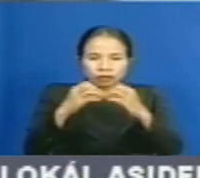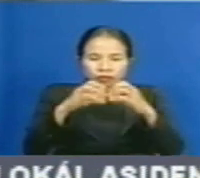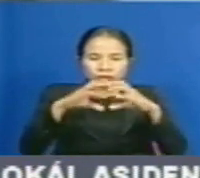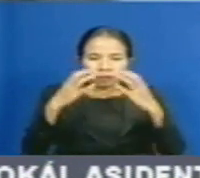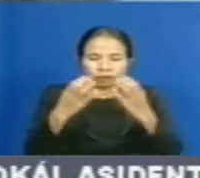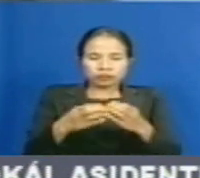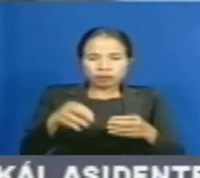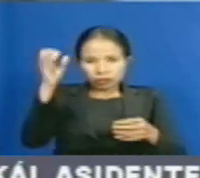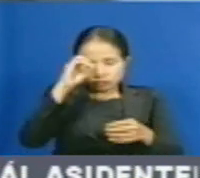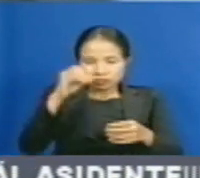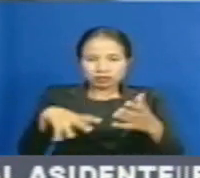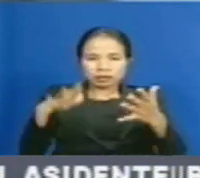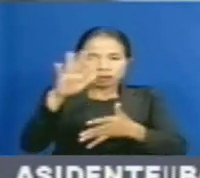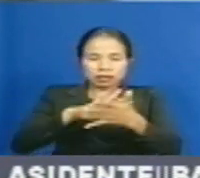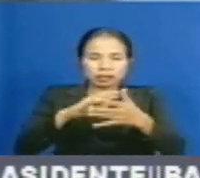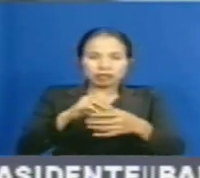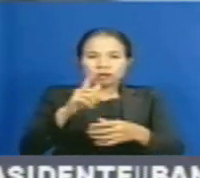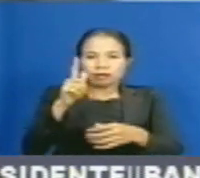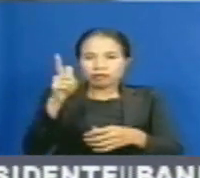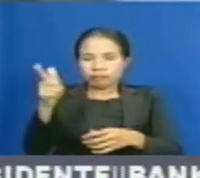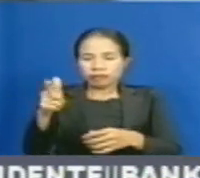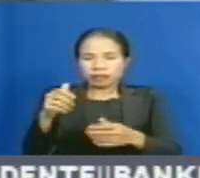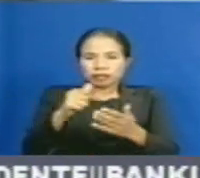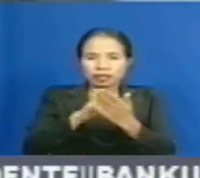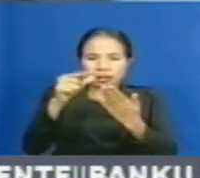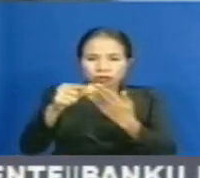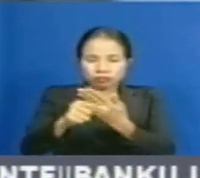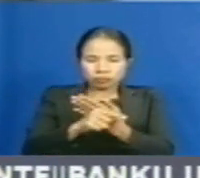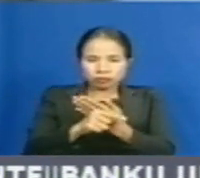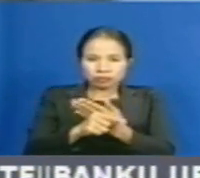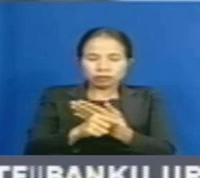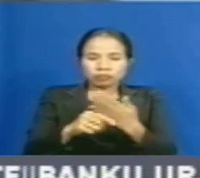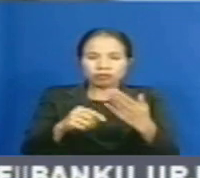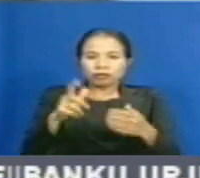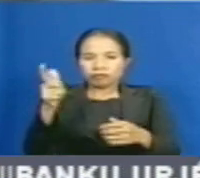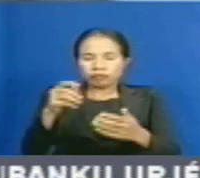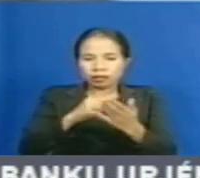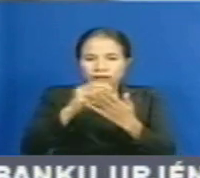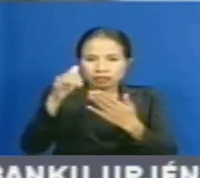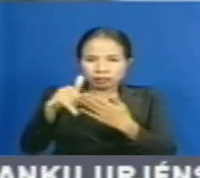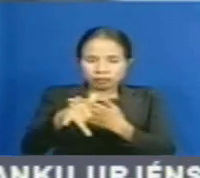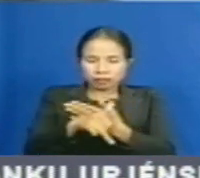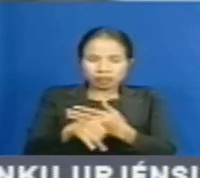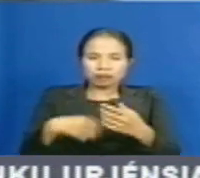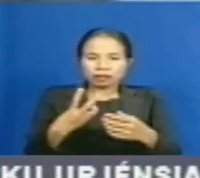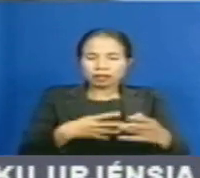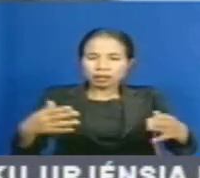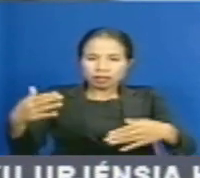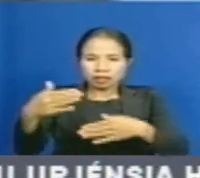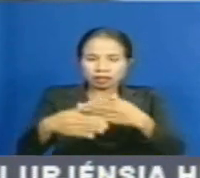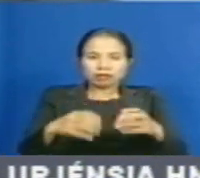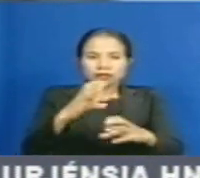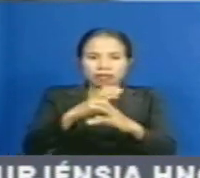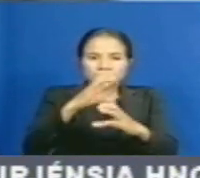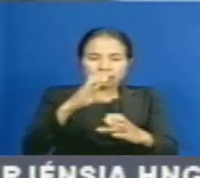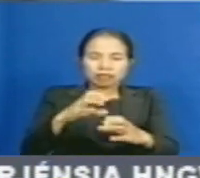ir liuba, ya 20 de agosto, 30 de agosto, ia 20 de maio liuba ita mobiliza kareta sira